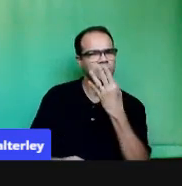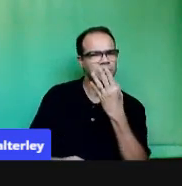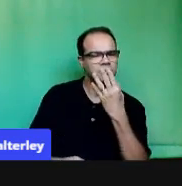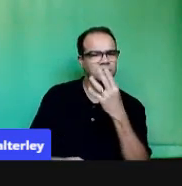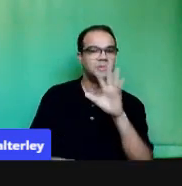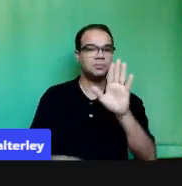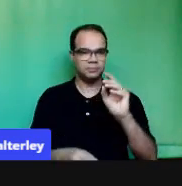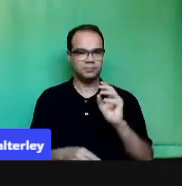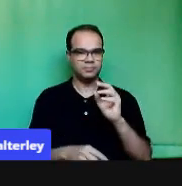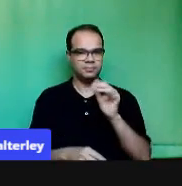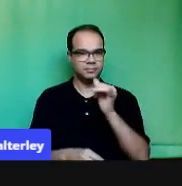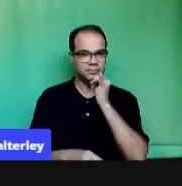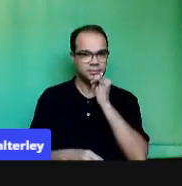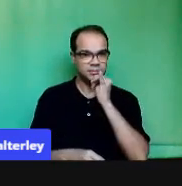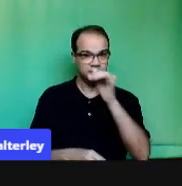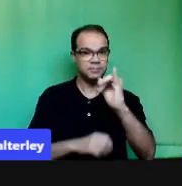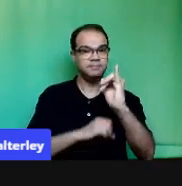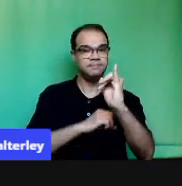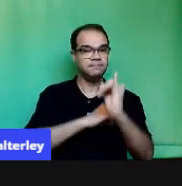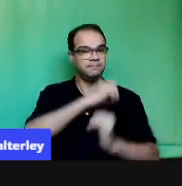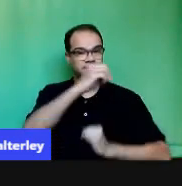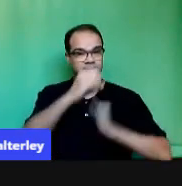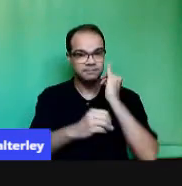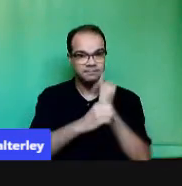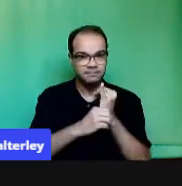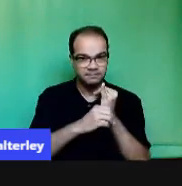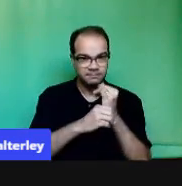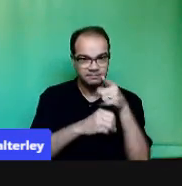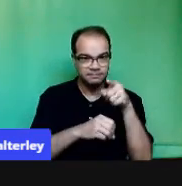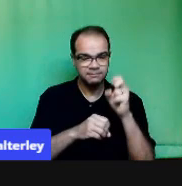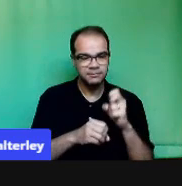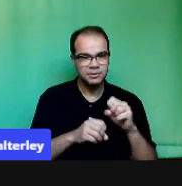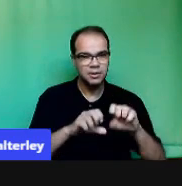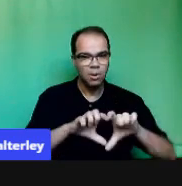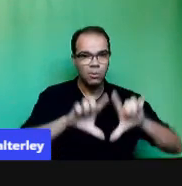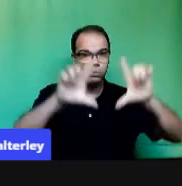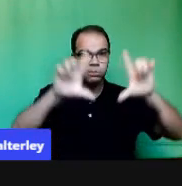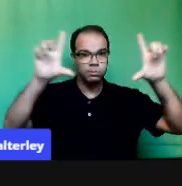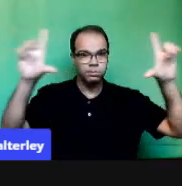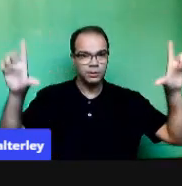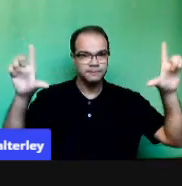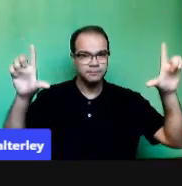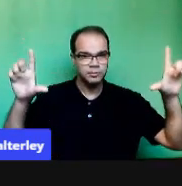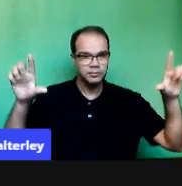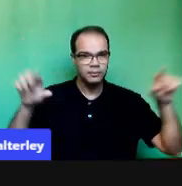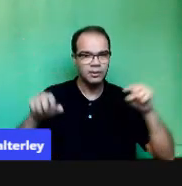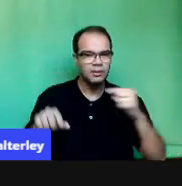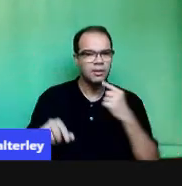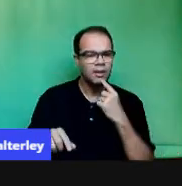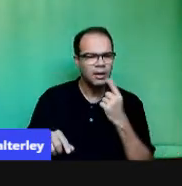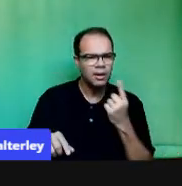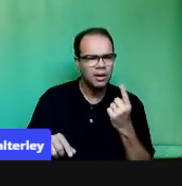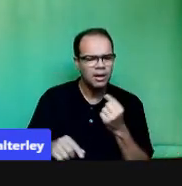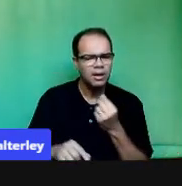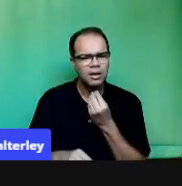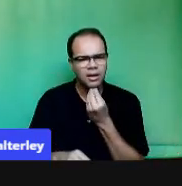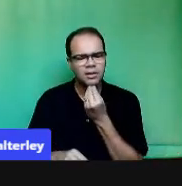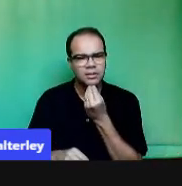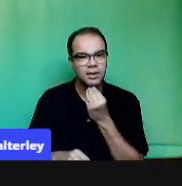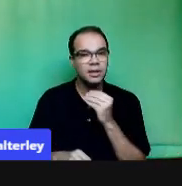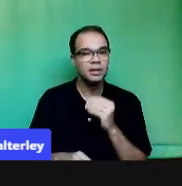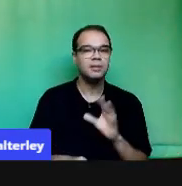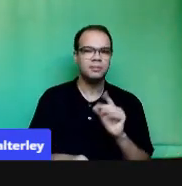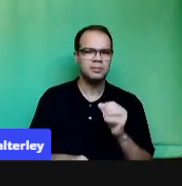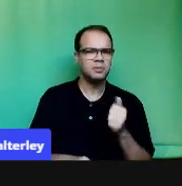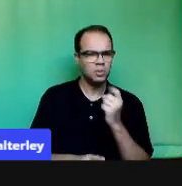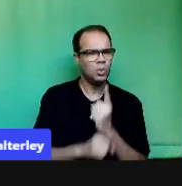internet, são esses realmente os temas que estão mais pontuais na rede, no acesso livre. Na ciência, a gente